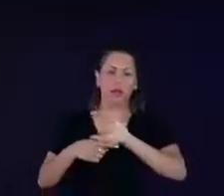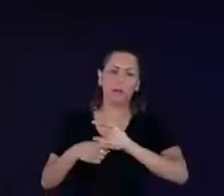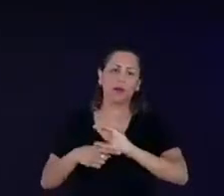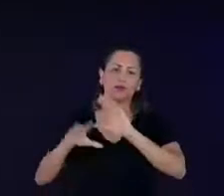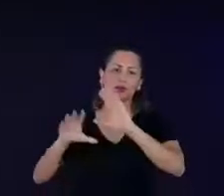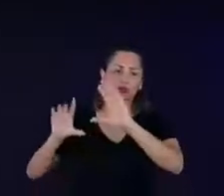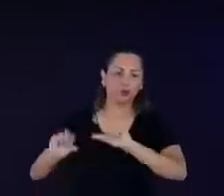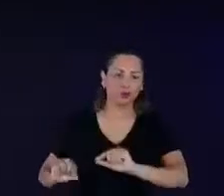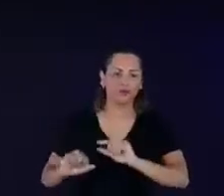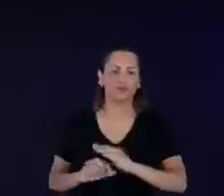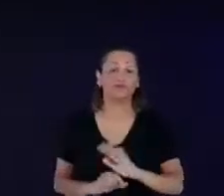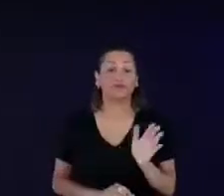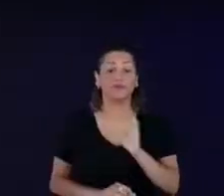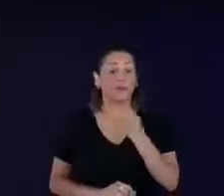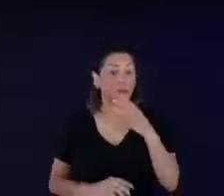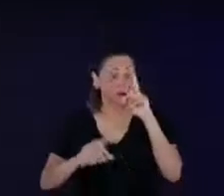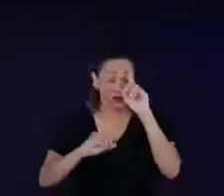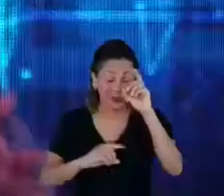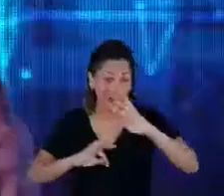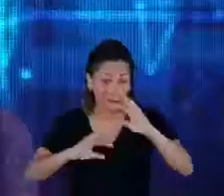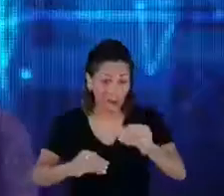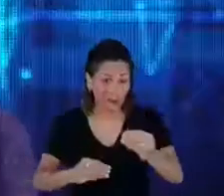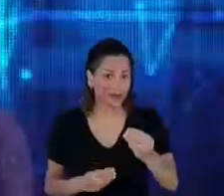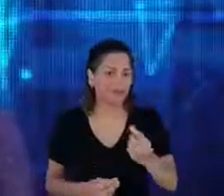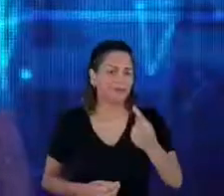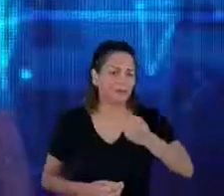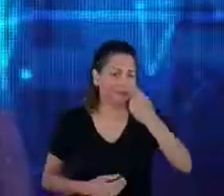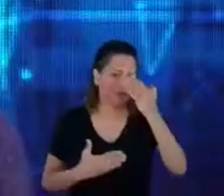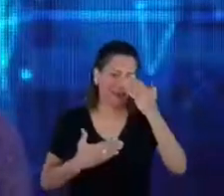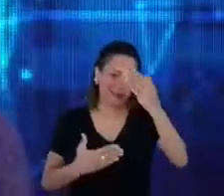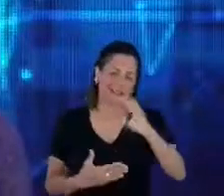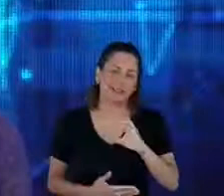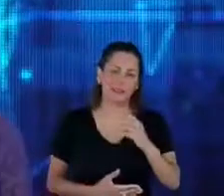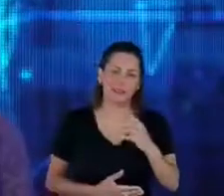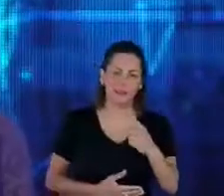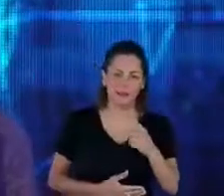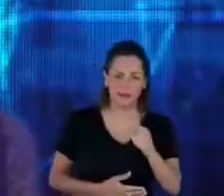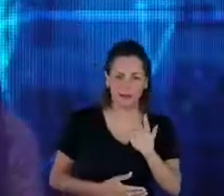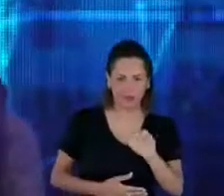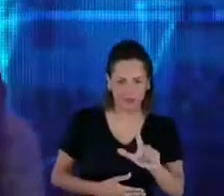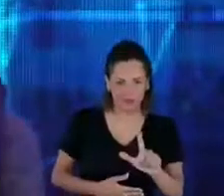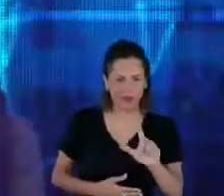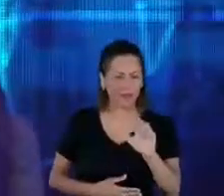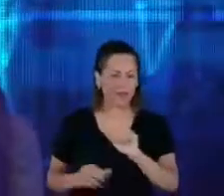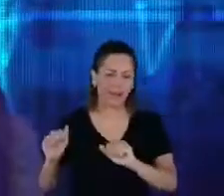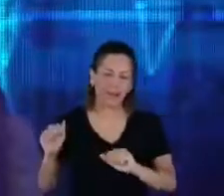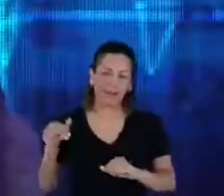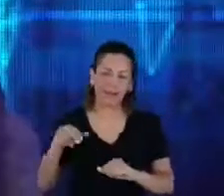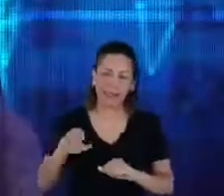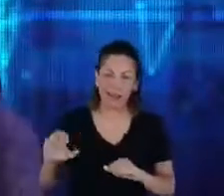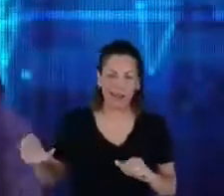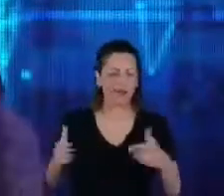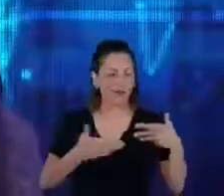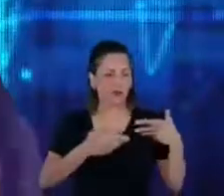Primeiramente, gostaria de agradecer, né, a CPFL, né, a ANEEL pelo convite, né, e parabenizar Elbi aqui,